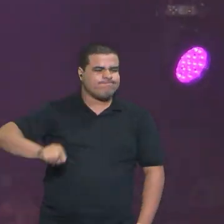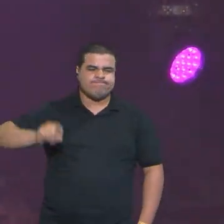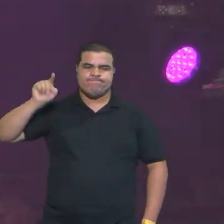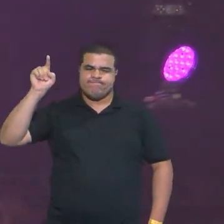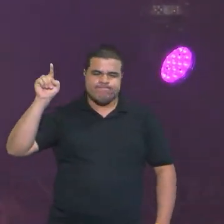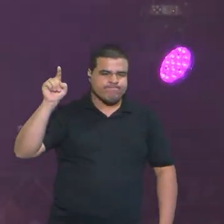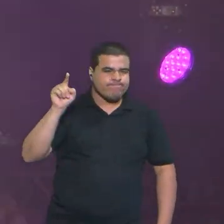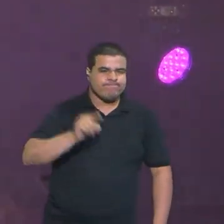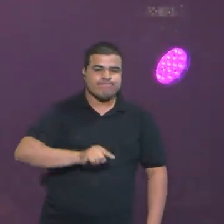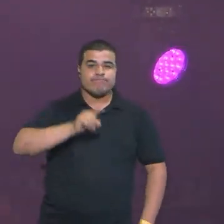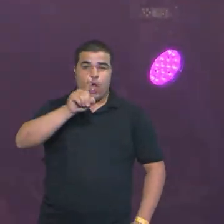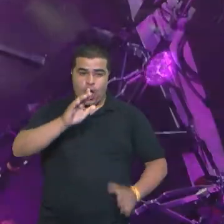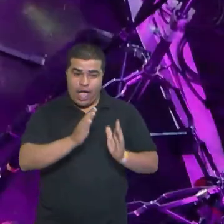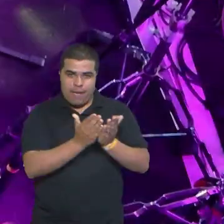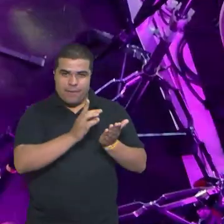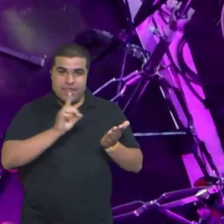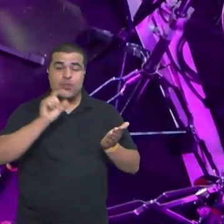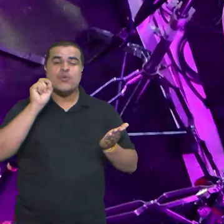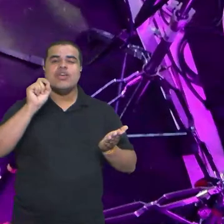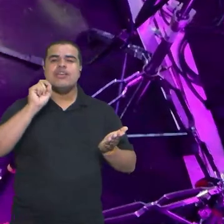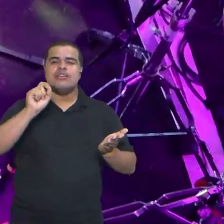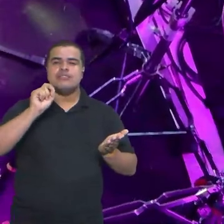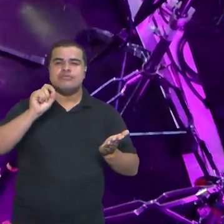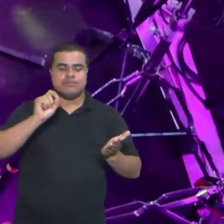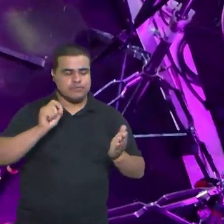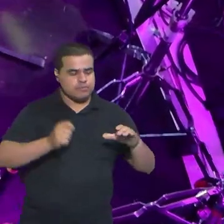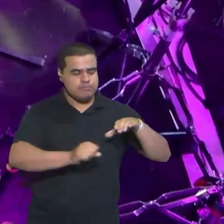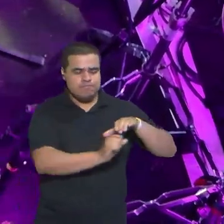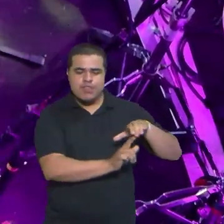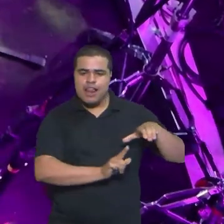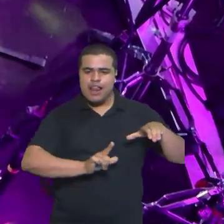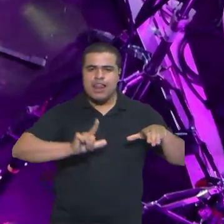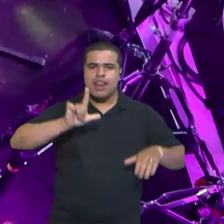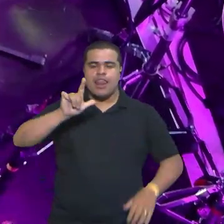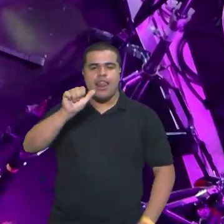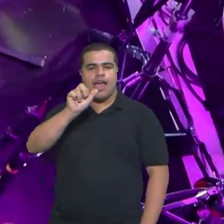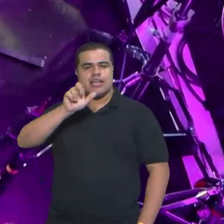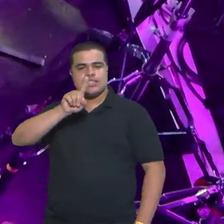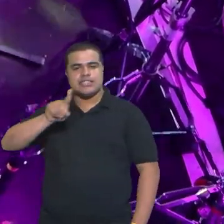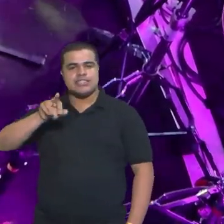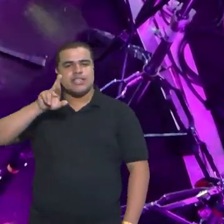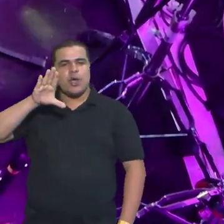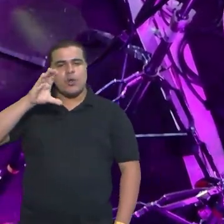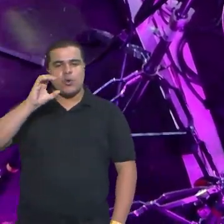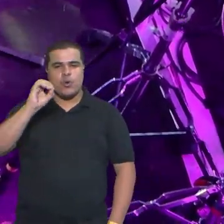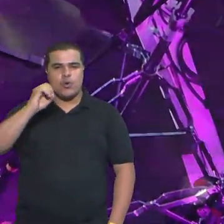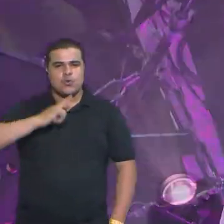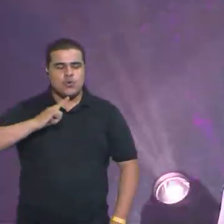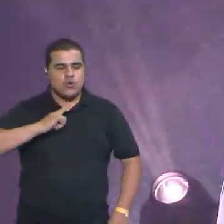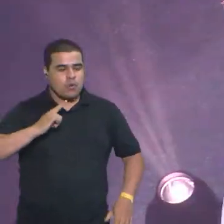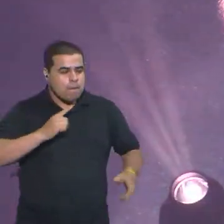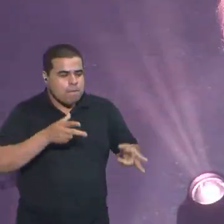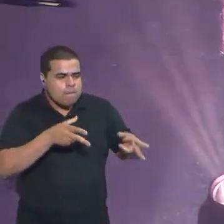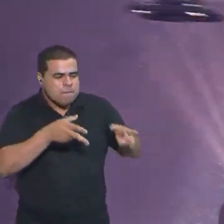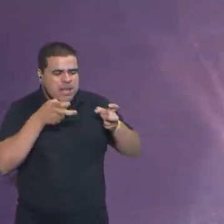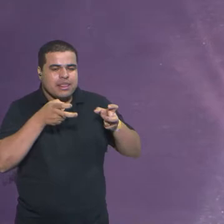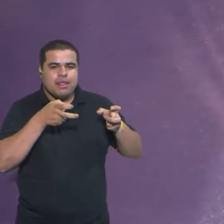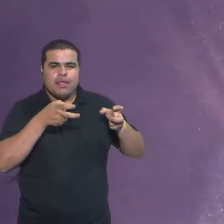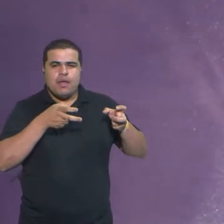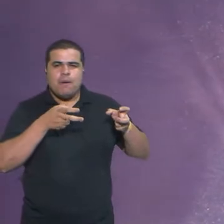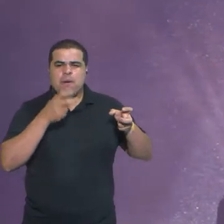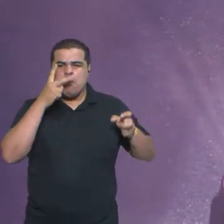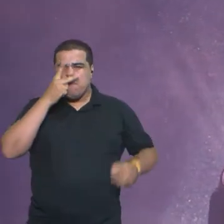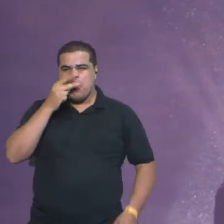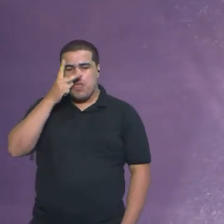olha o que a Bíblia diz Lázaro viu a sua voz quando